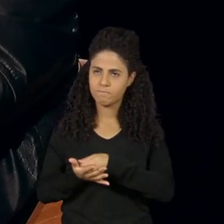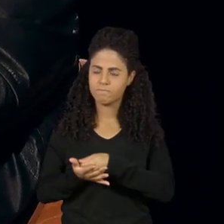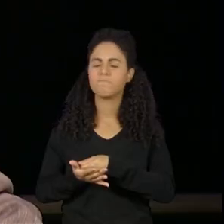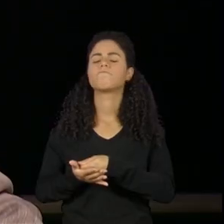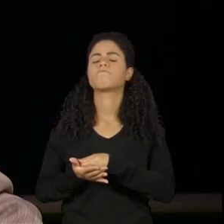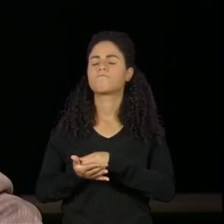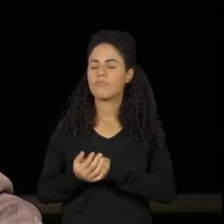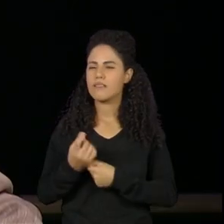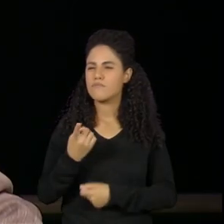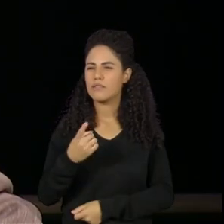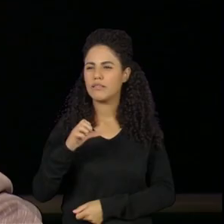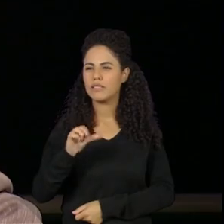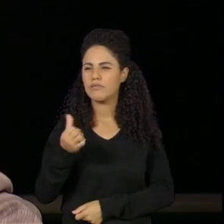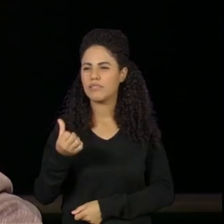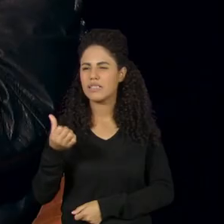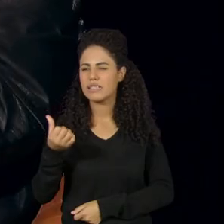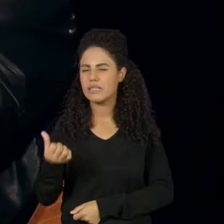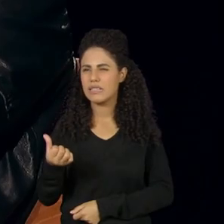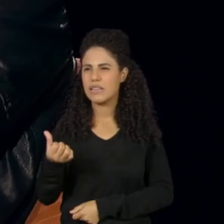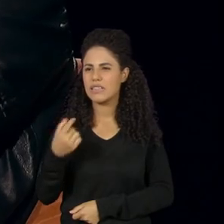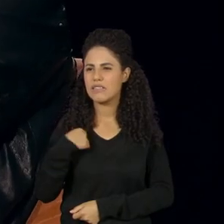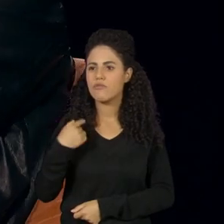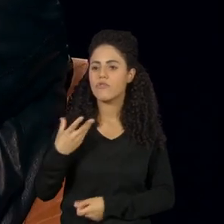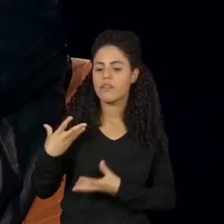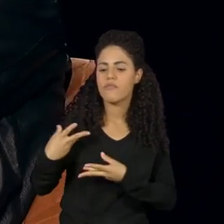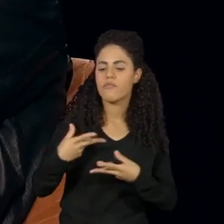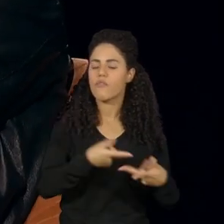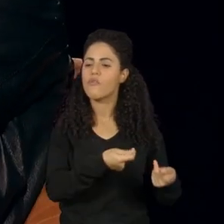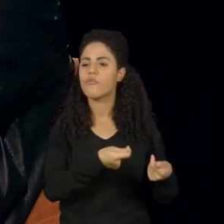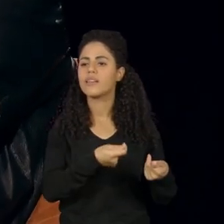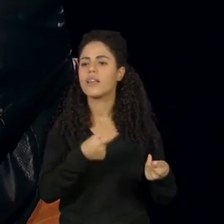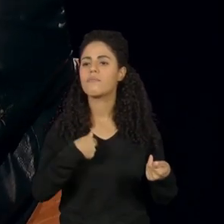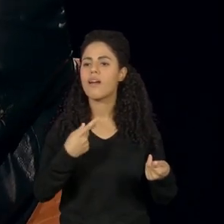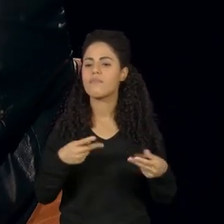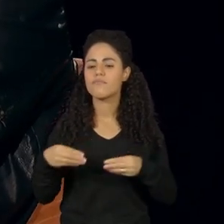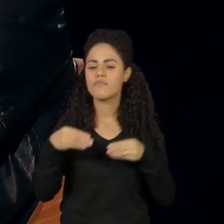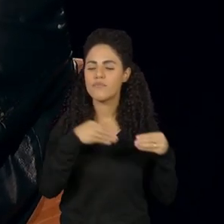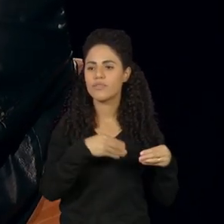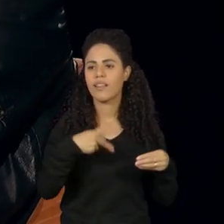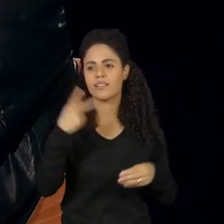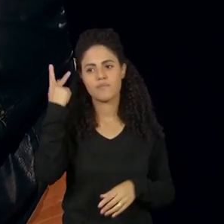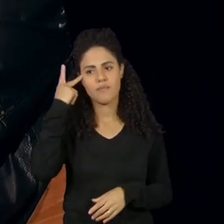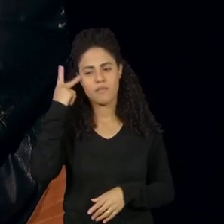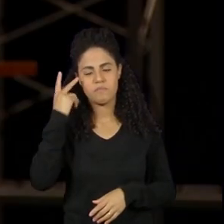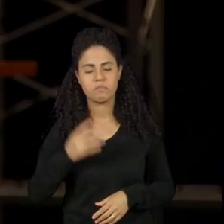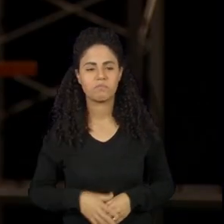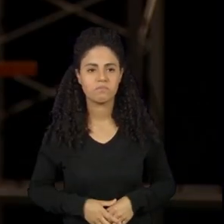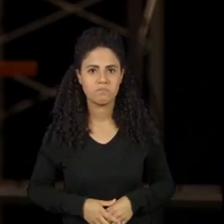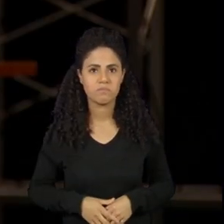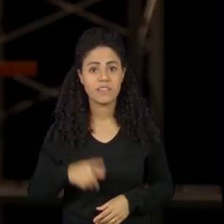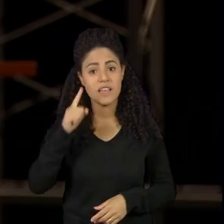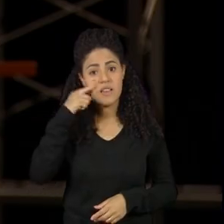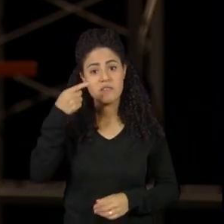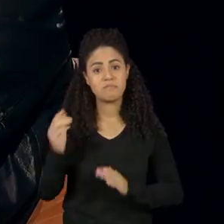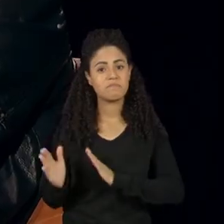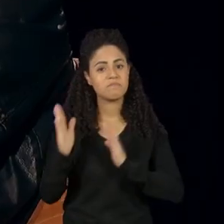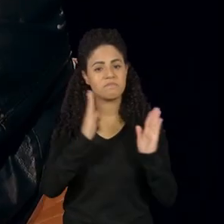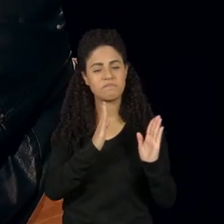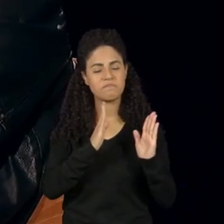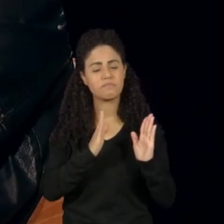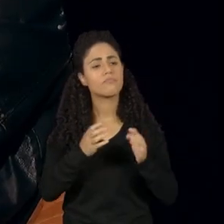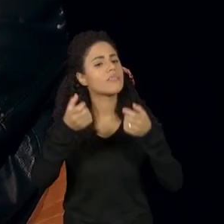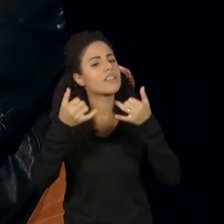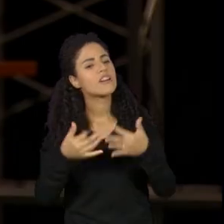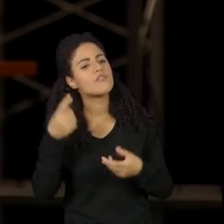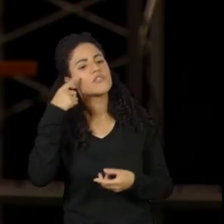96 depois, né? Porque Foz de Arape me convidou para vir trabalhar aqui. Vamos falar sobre isso no próximo bloco, claro, então, dessas